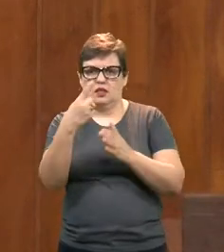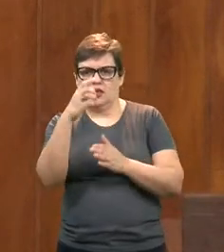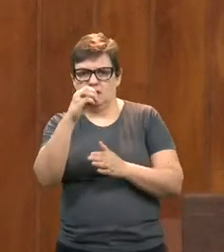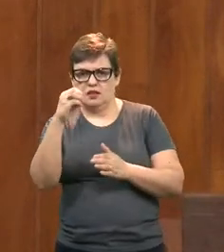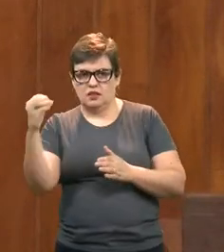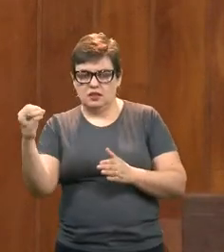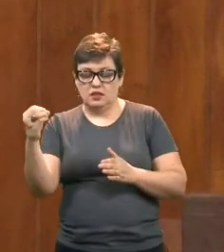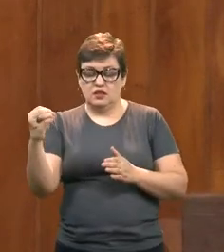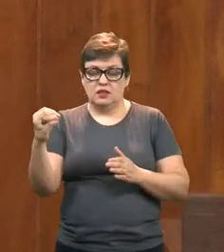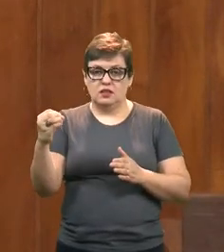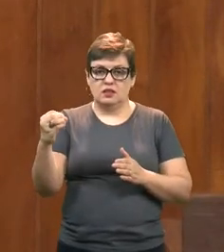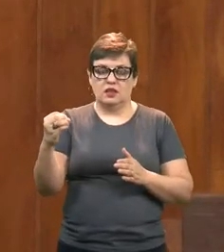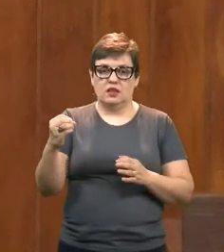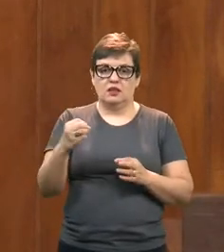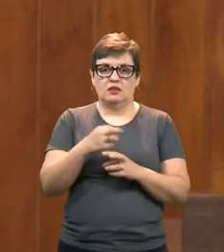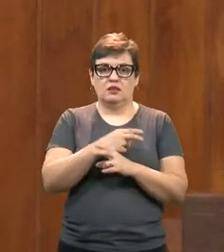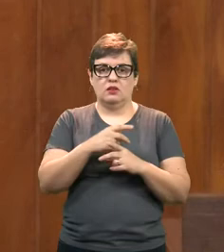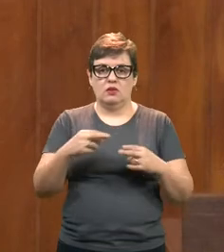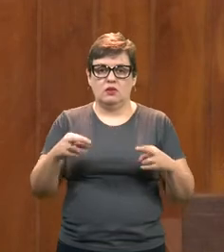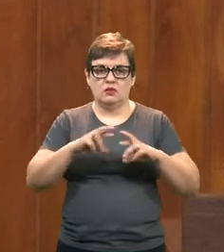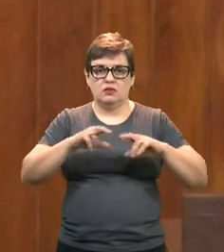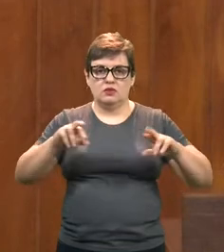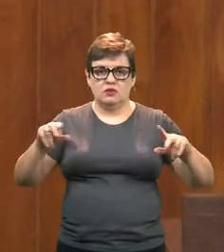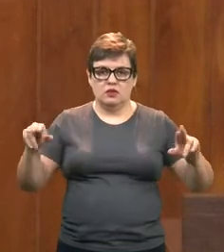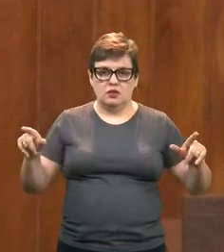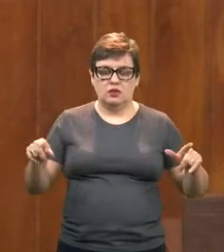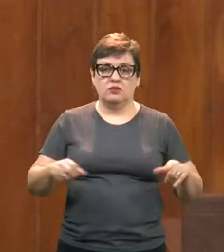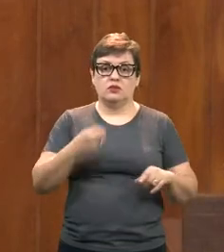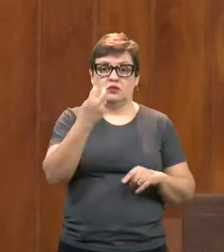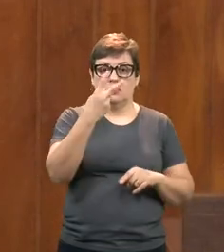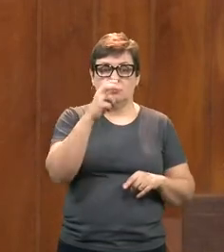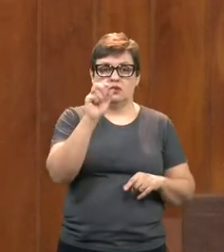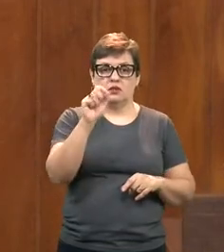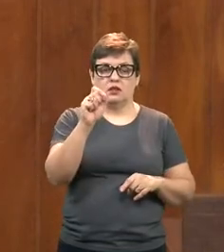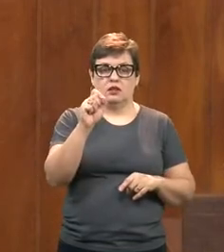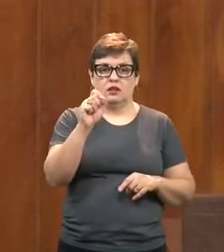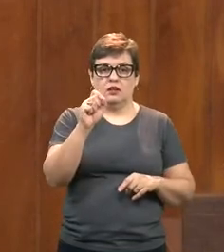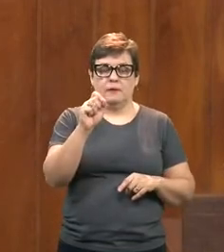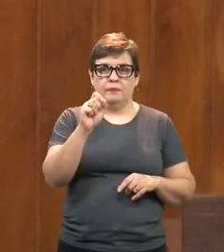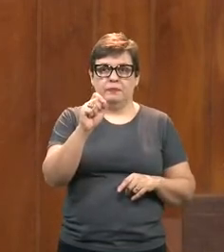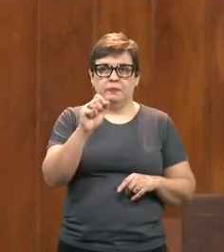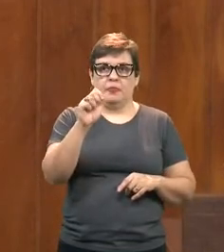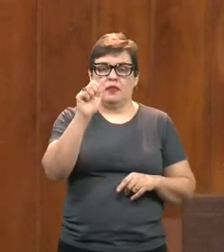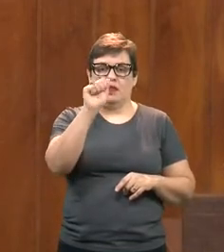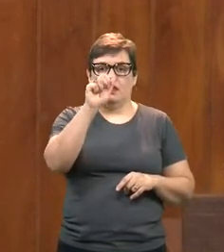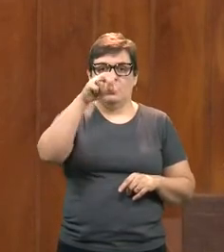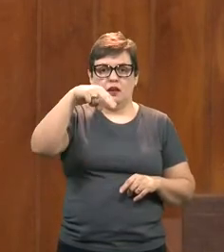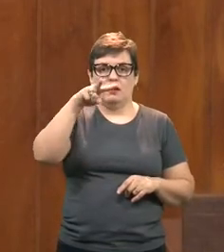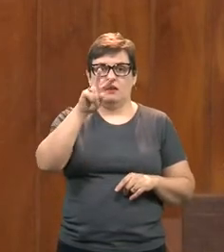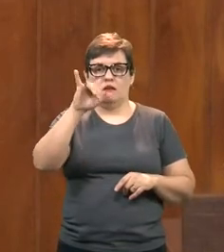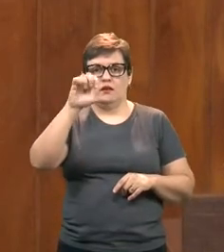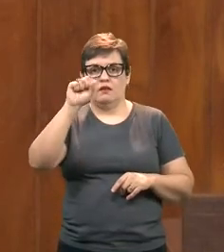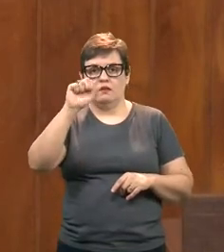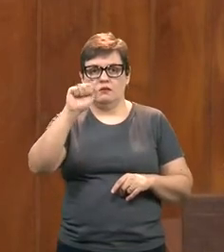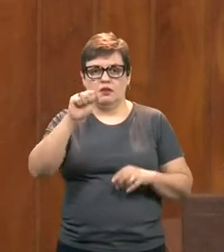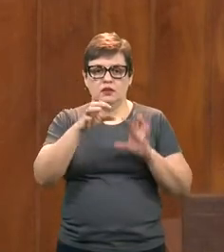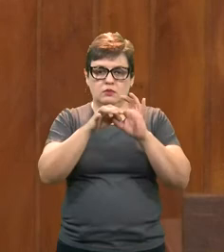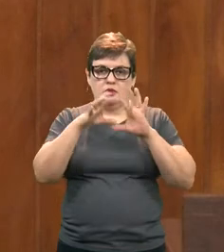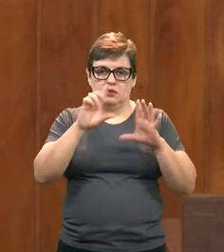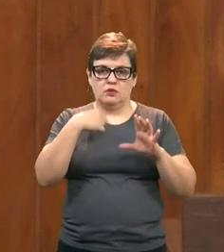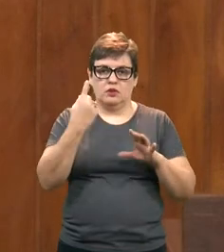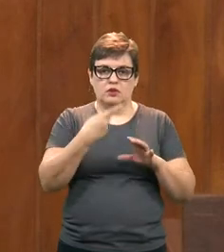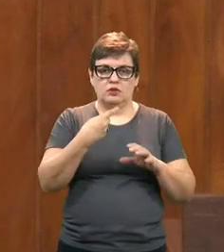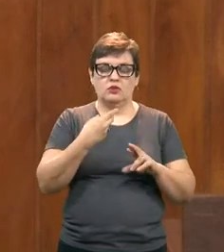Anvisa nos permitiu manejar, CBD e o THC. Ora, quando eu vou